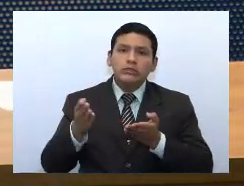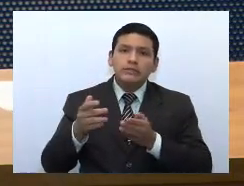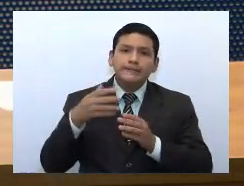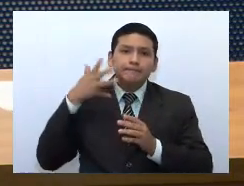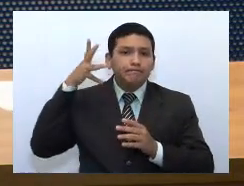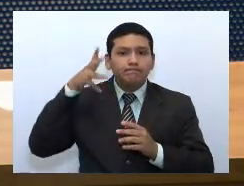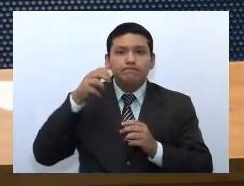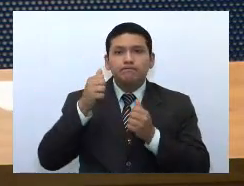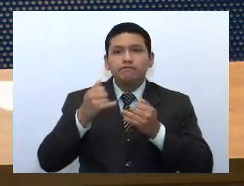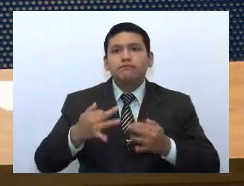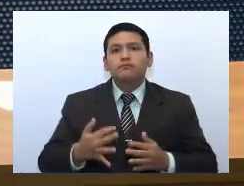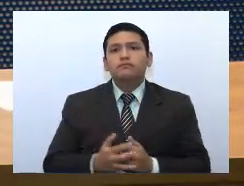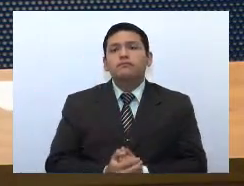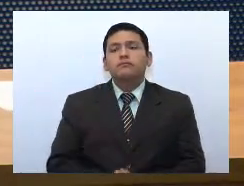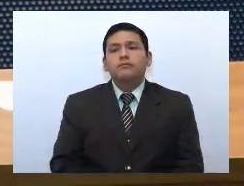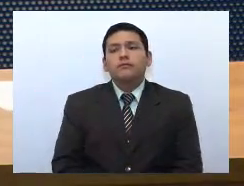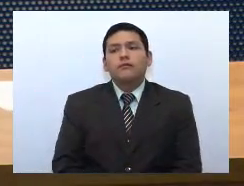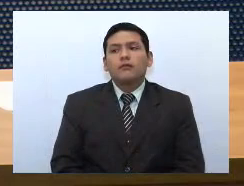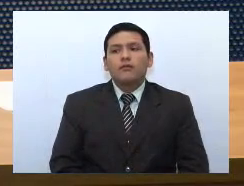Senhor